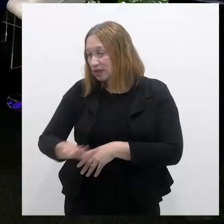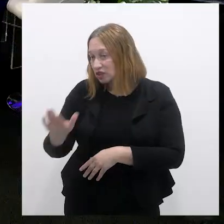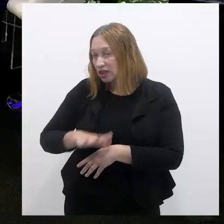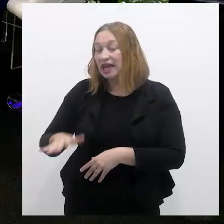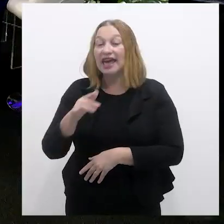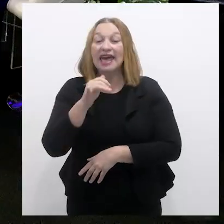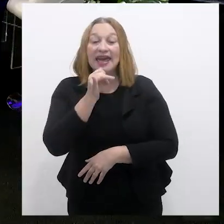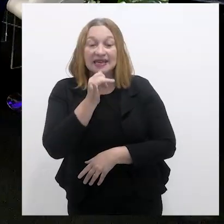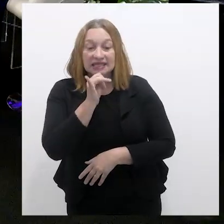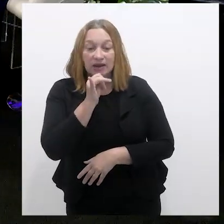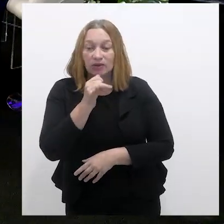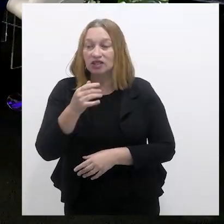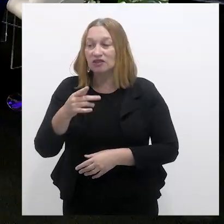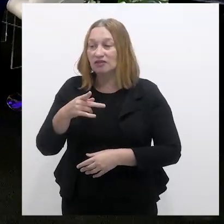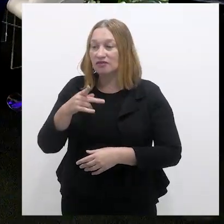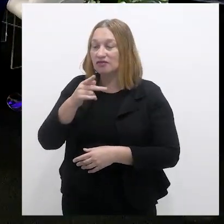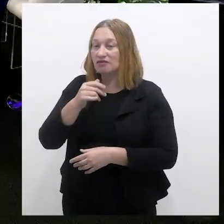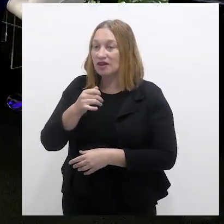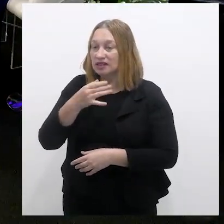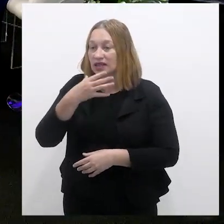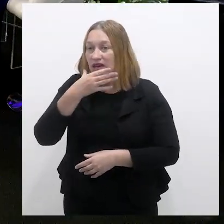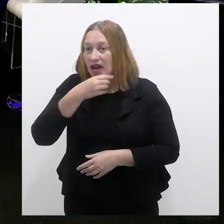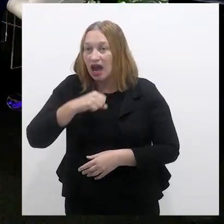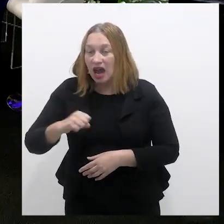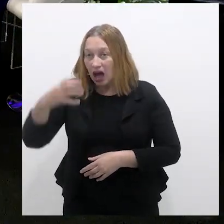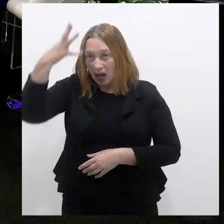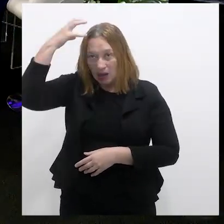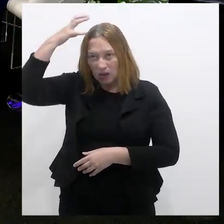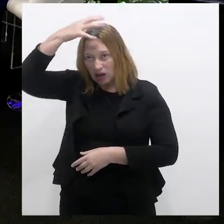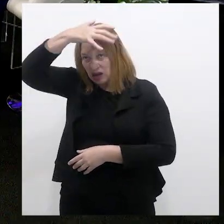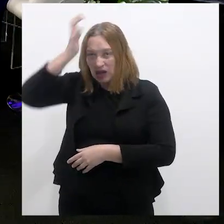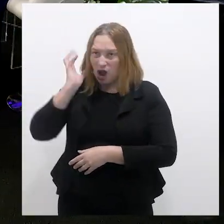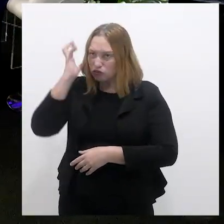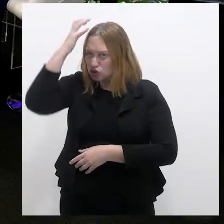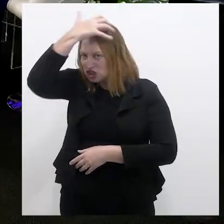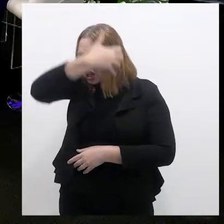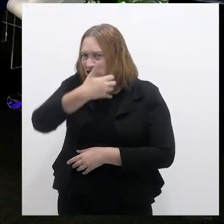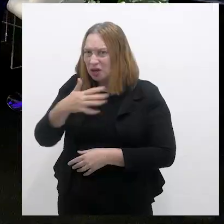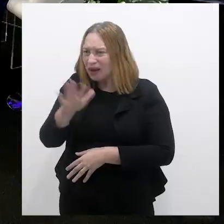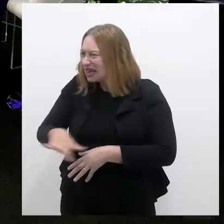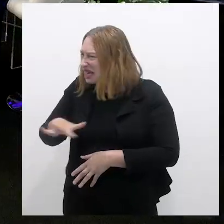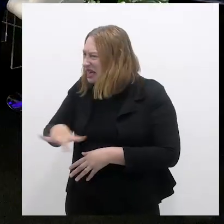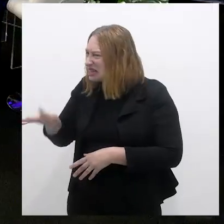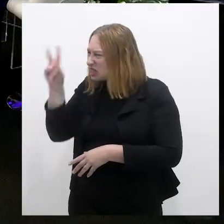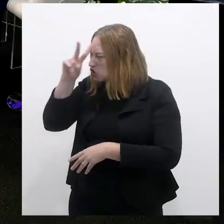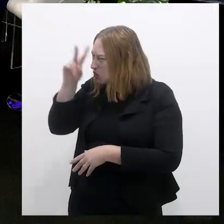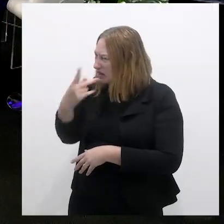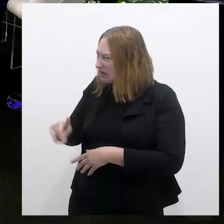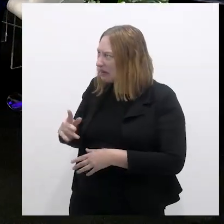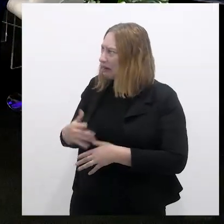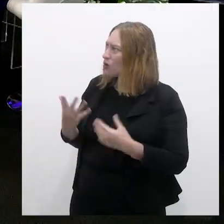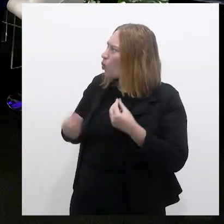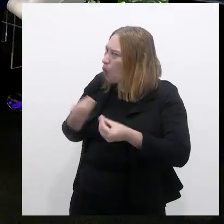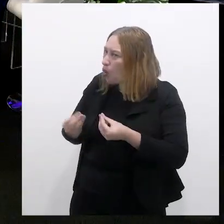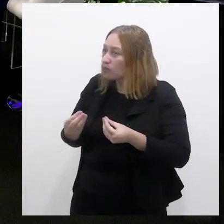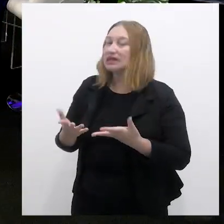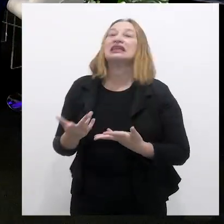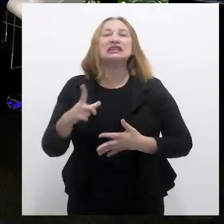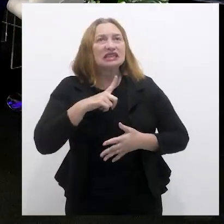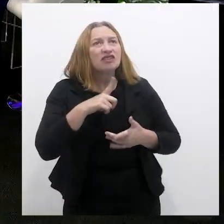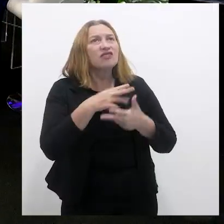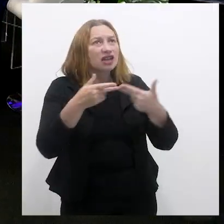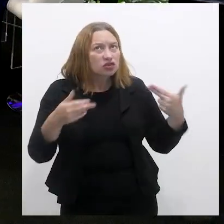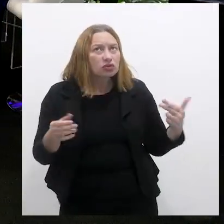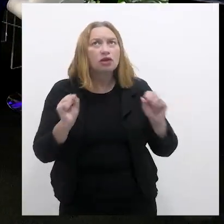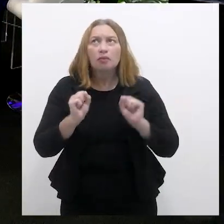exemplo, quando a gente foi fazer Raul Seixas, as pessoas falaram, gente, como é que vocês vão contar a história de Raul Seixas para criança? Não faz sentido. Gente, cara, tem muita